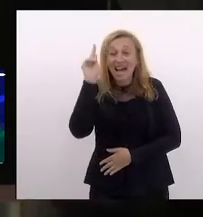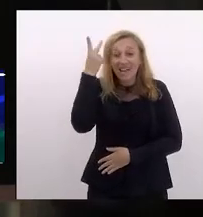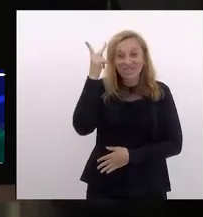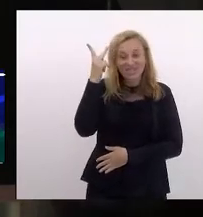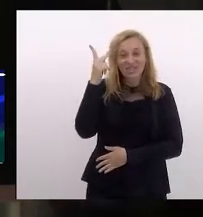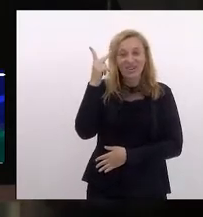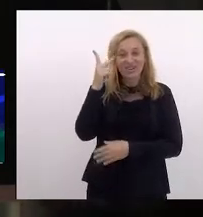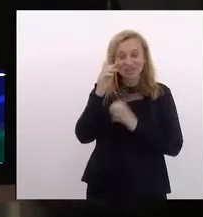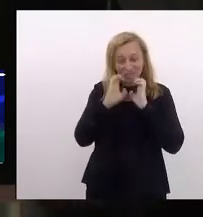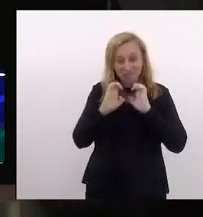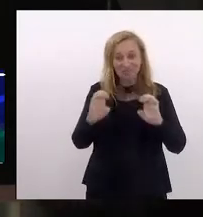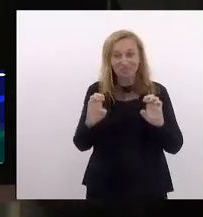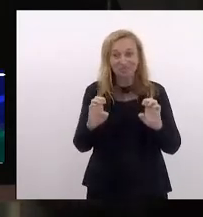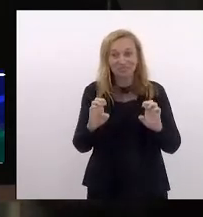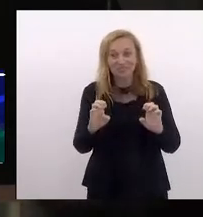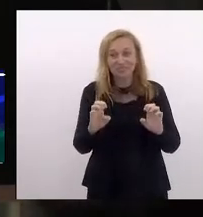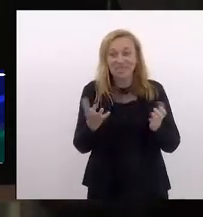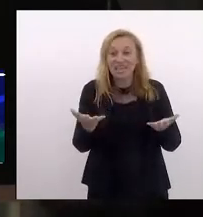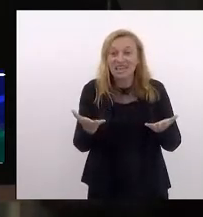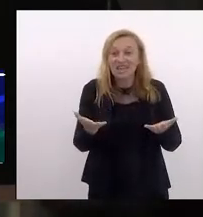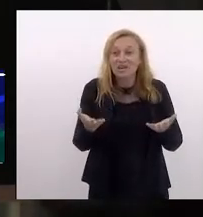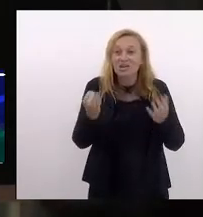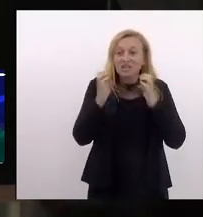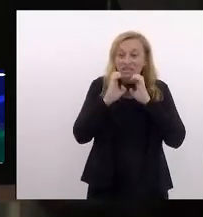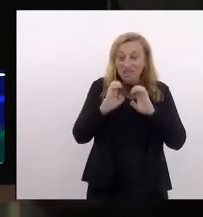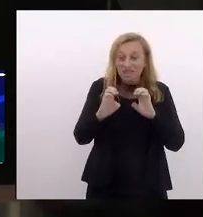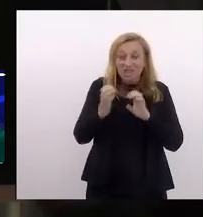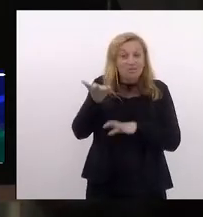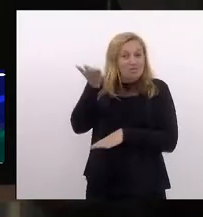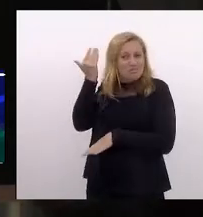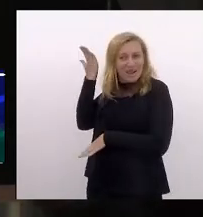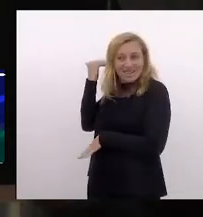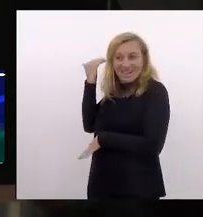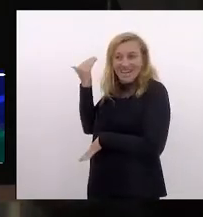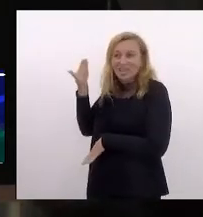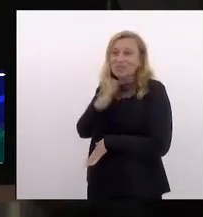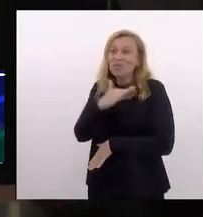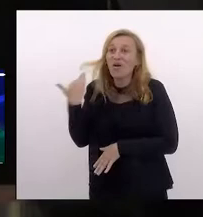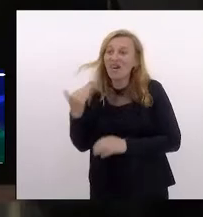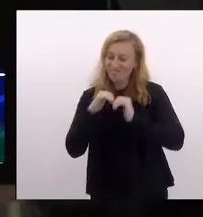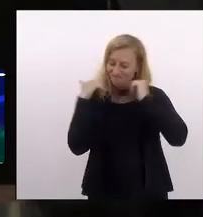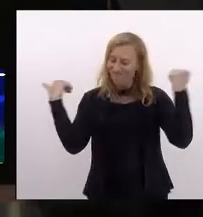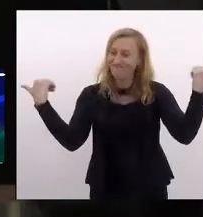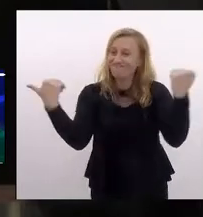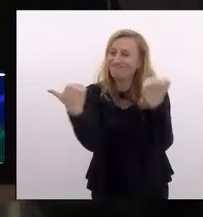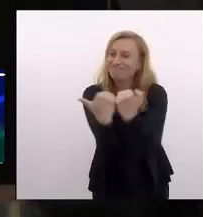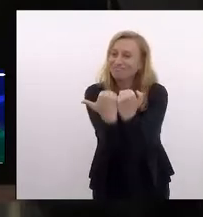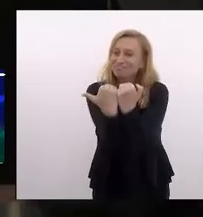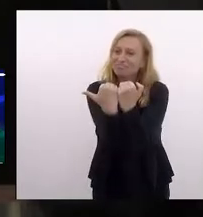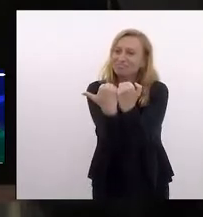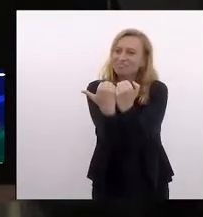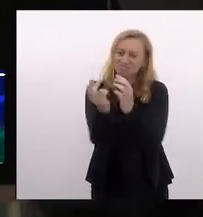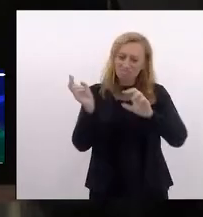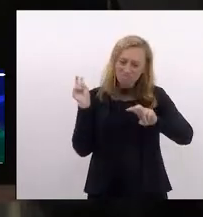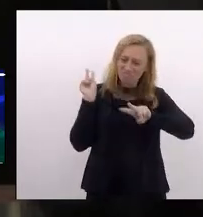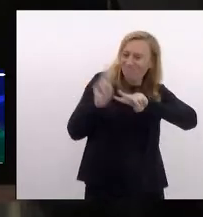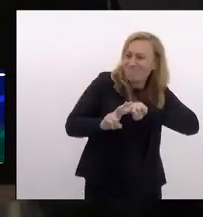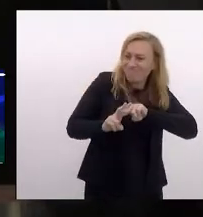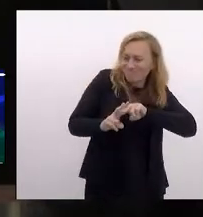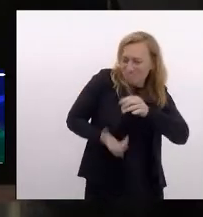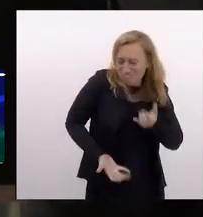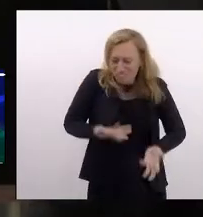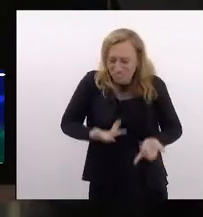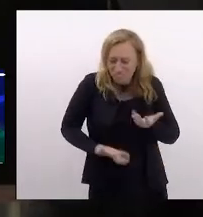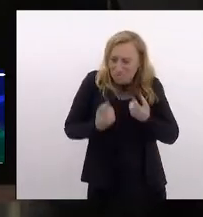a história do cristianismo e os cristãos no passado morreram em arenas foram presos foram